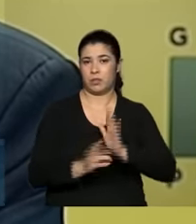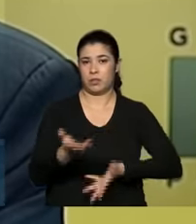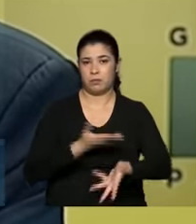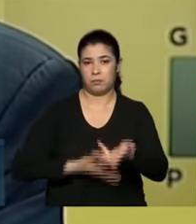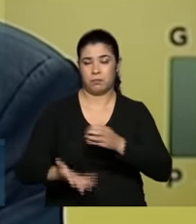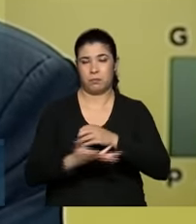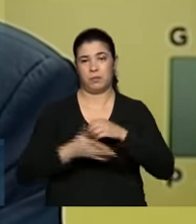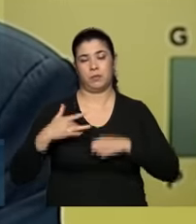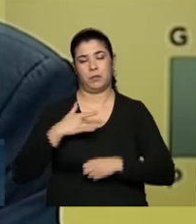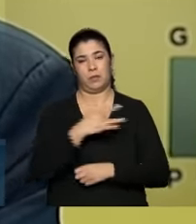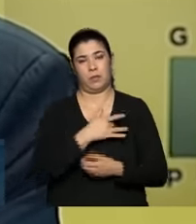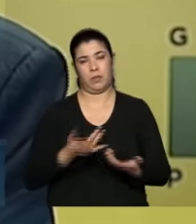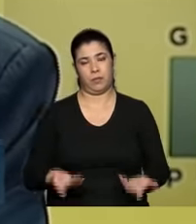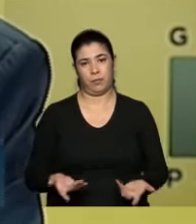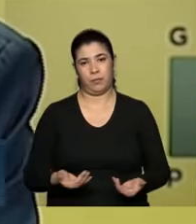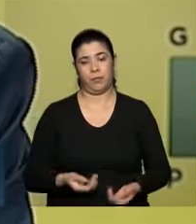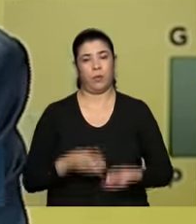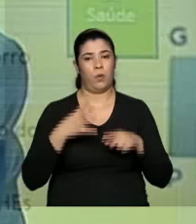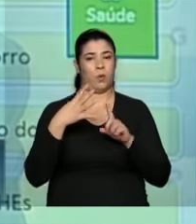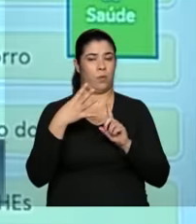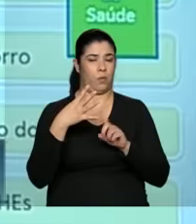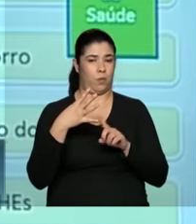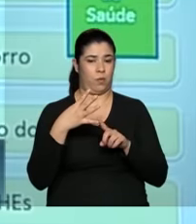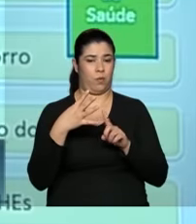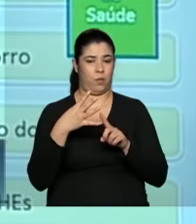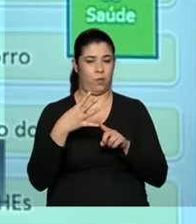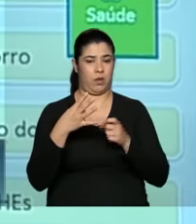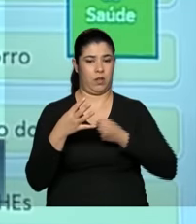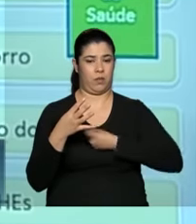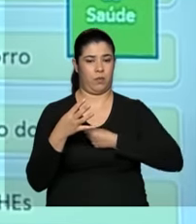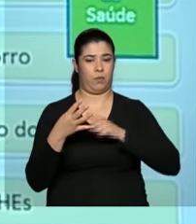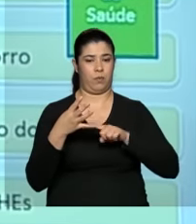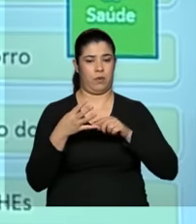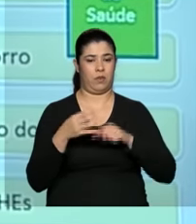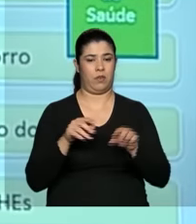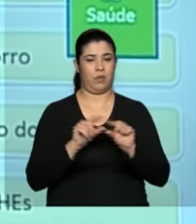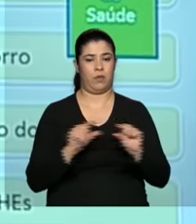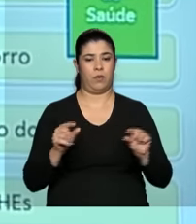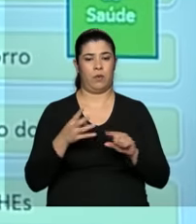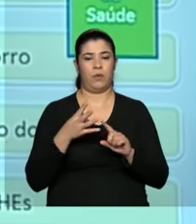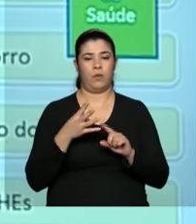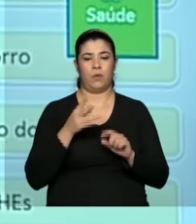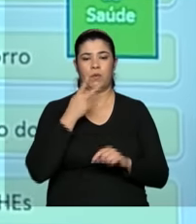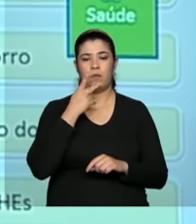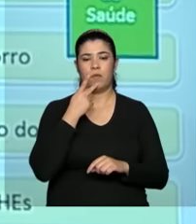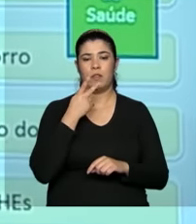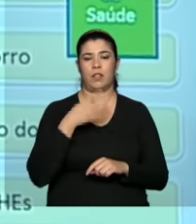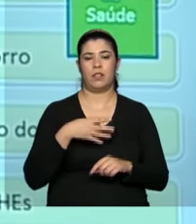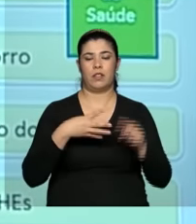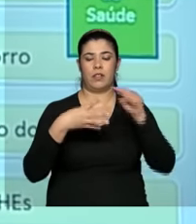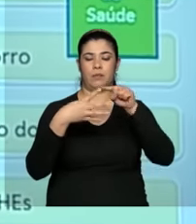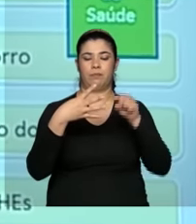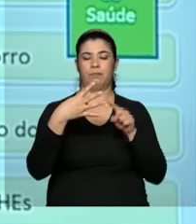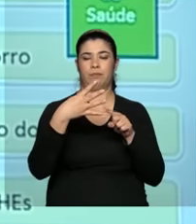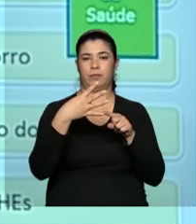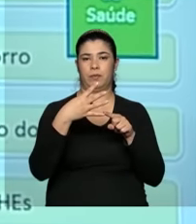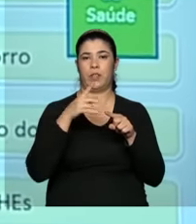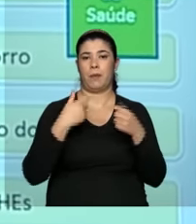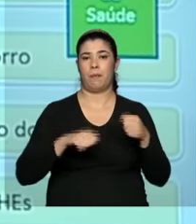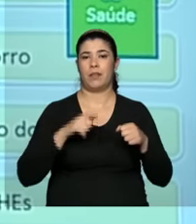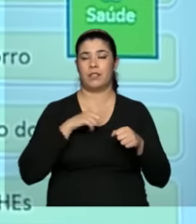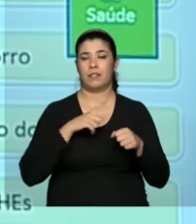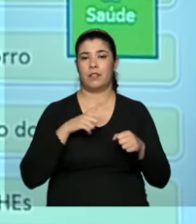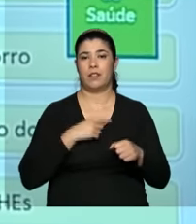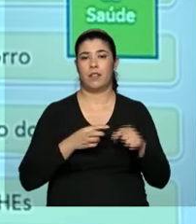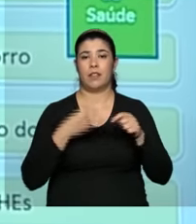o 4º item. Acho que vale a pena insistir um pouco nele. ele diz que tem que haver 3 residências médicas em